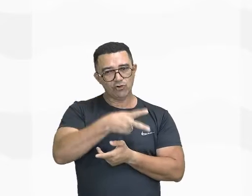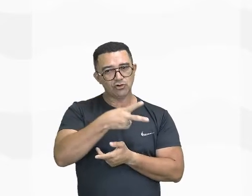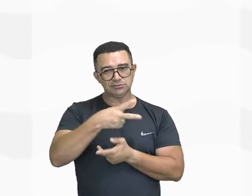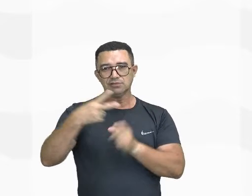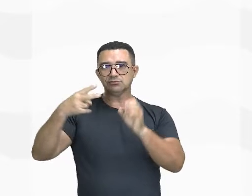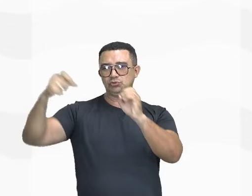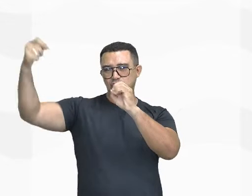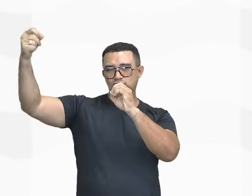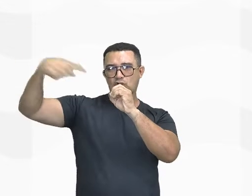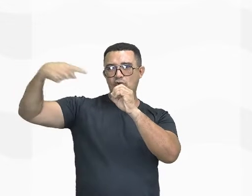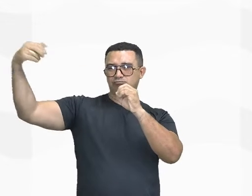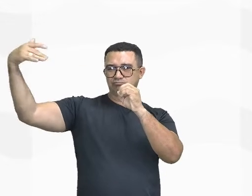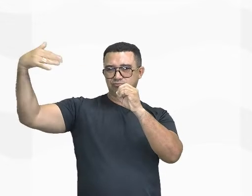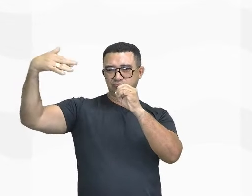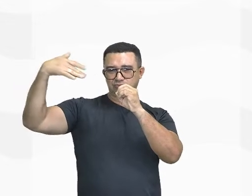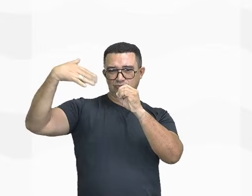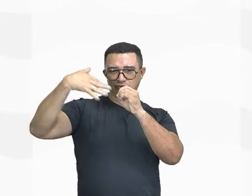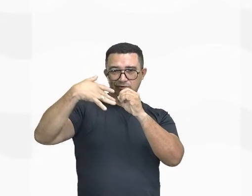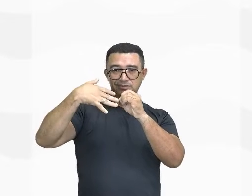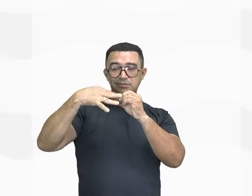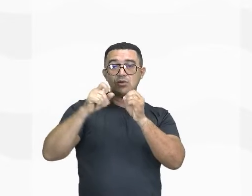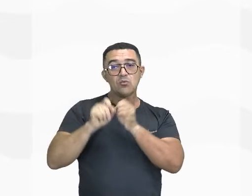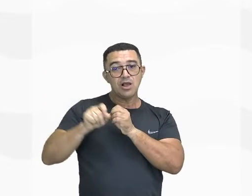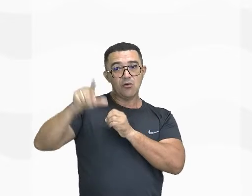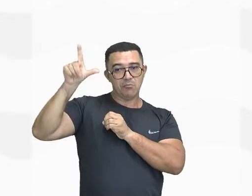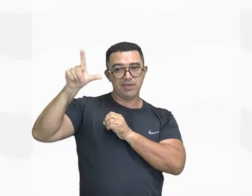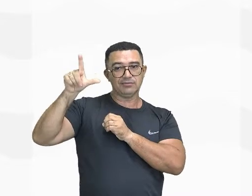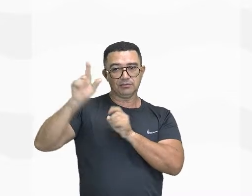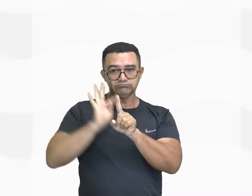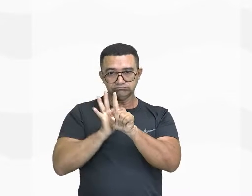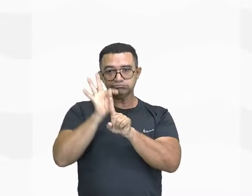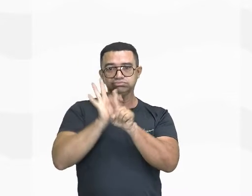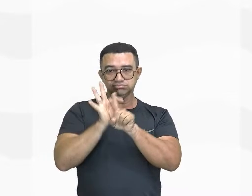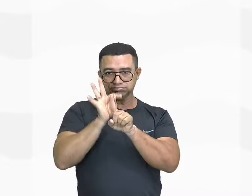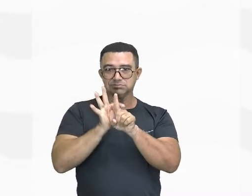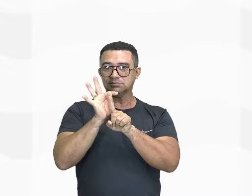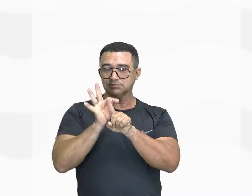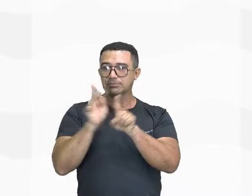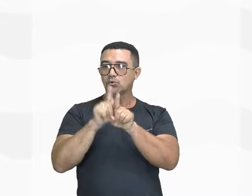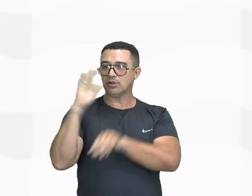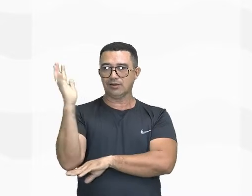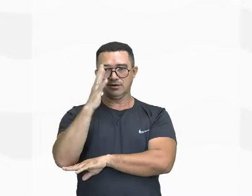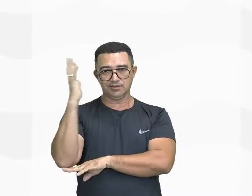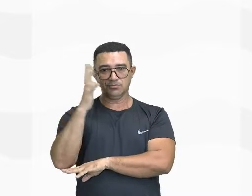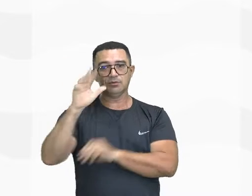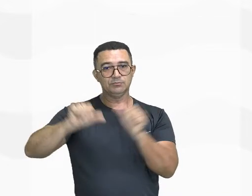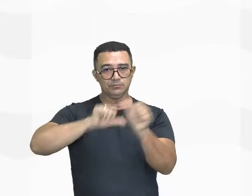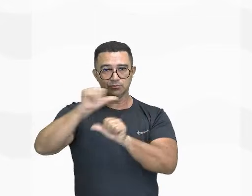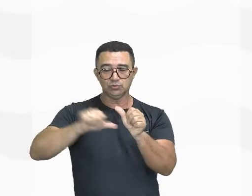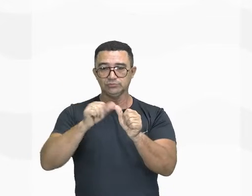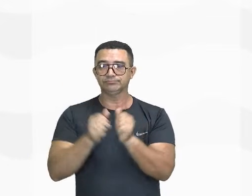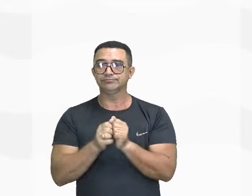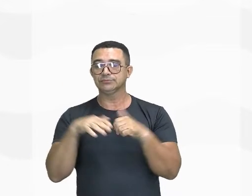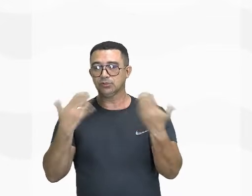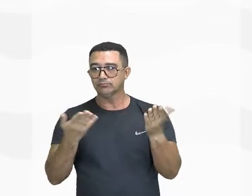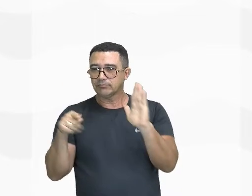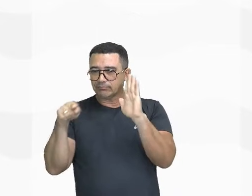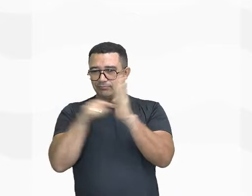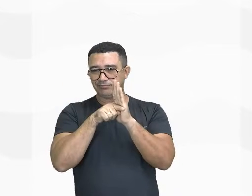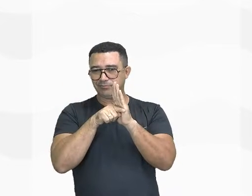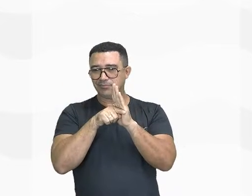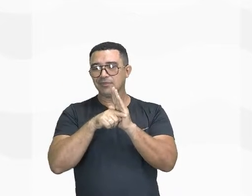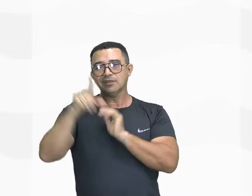é, aumentam o aquecimento inicial e intensificam as alterações no clima. Já os feedbacks negativos, eles tendem